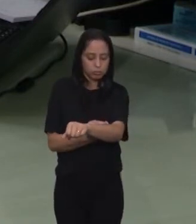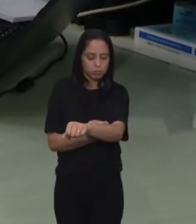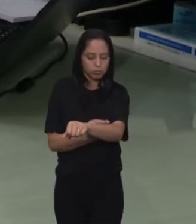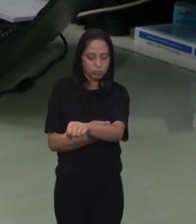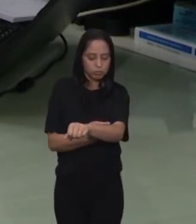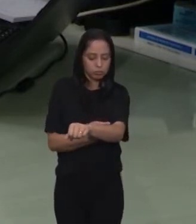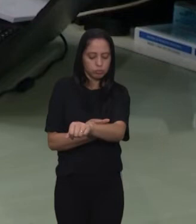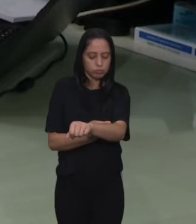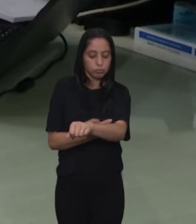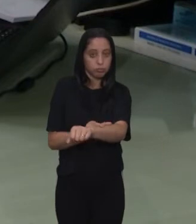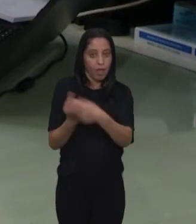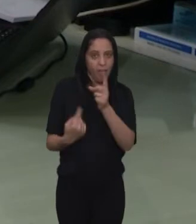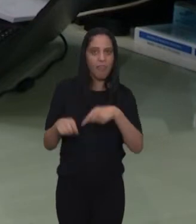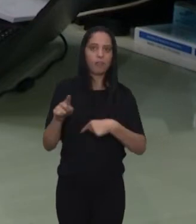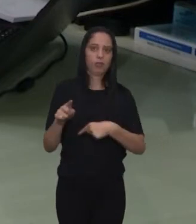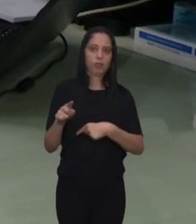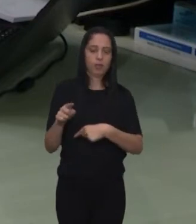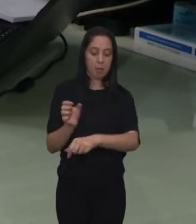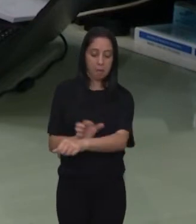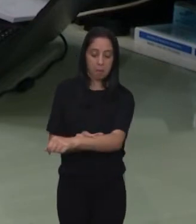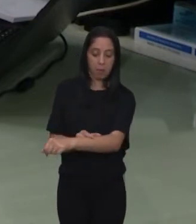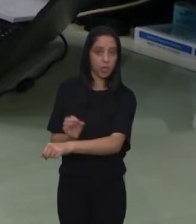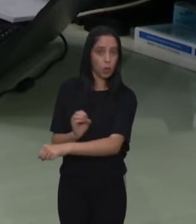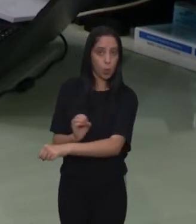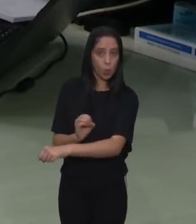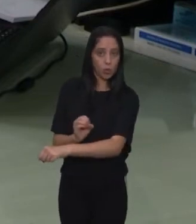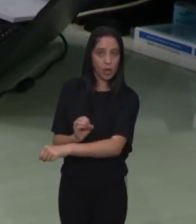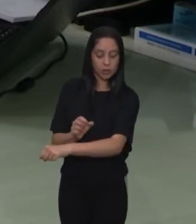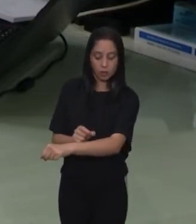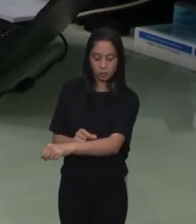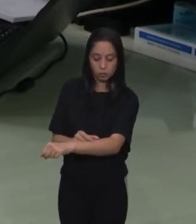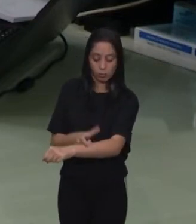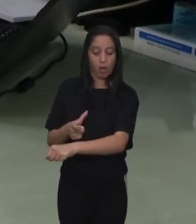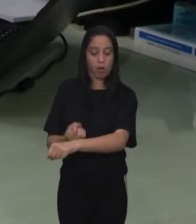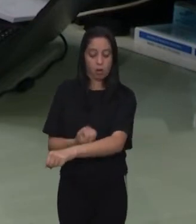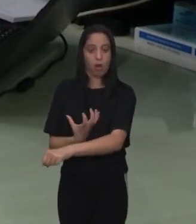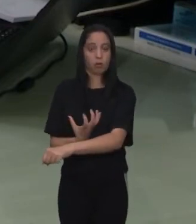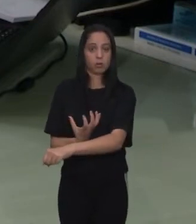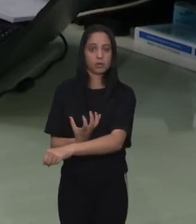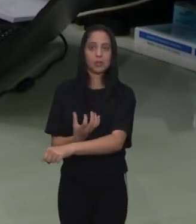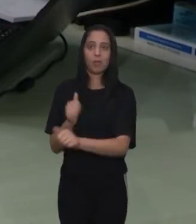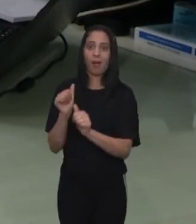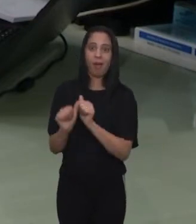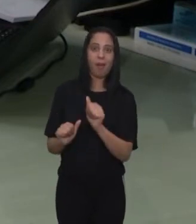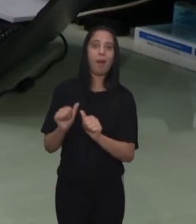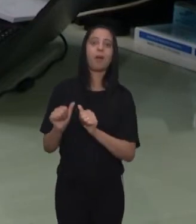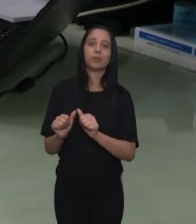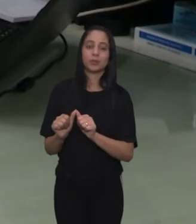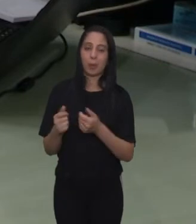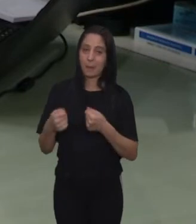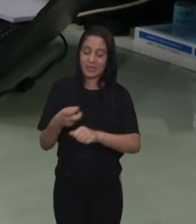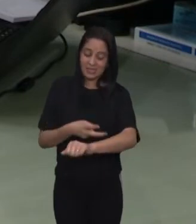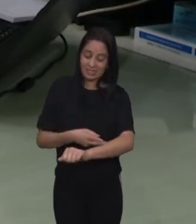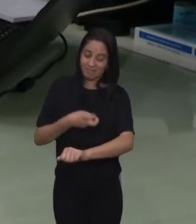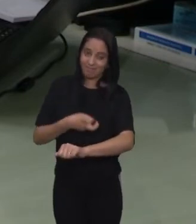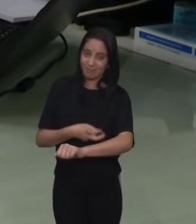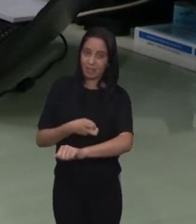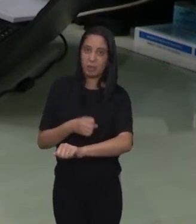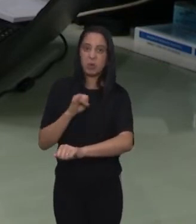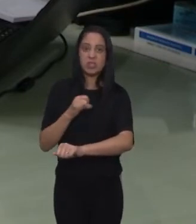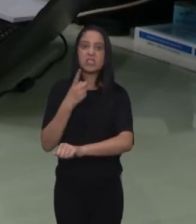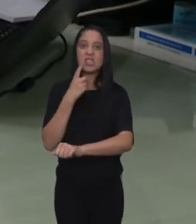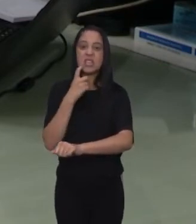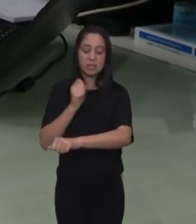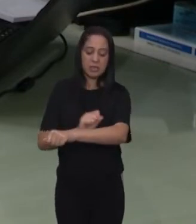mas hoje que não e o e apareceram de repente O que eram de um jeito e modificaram lesões que